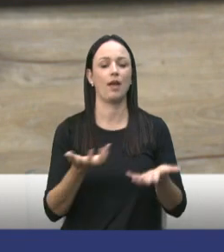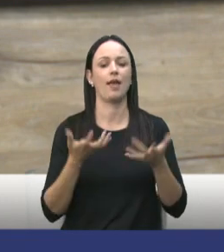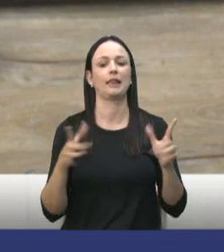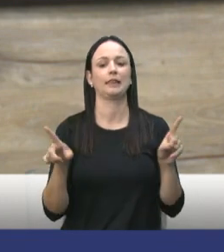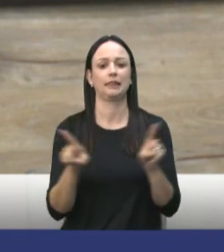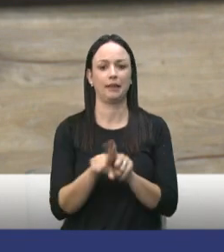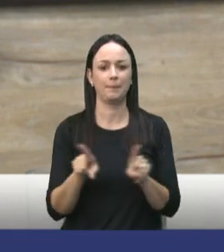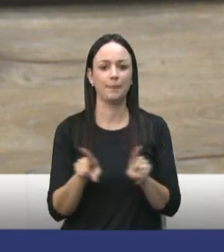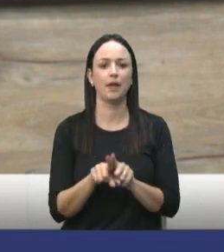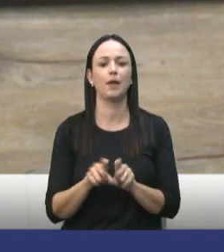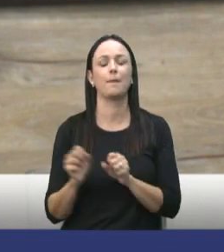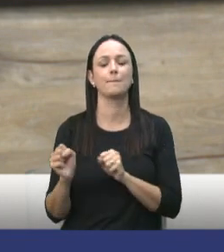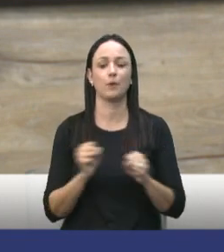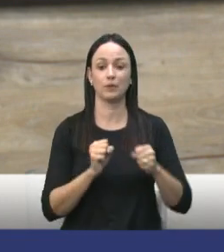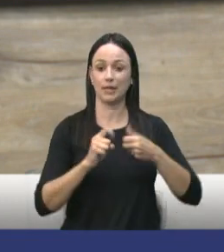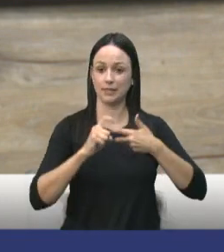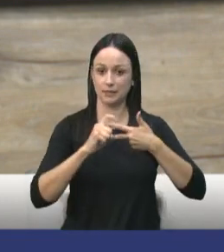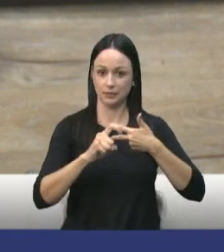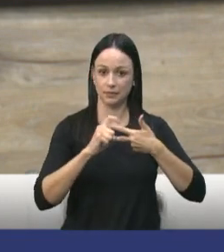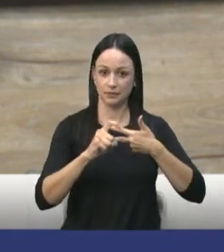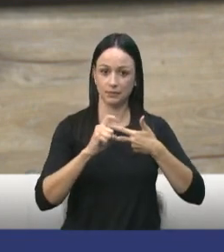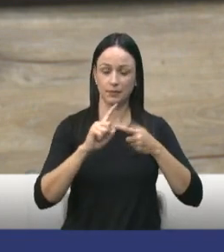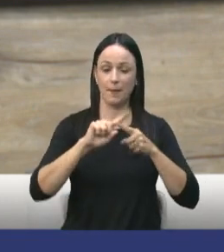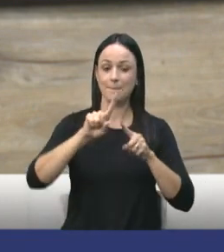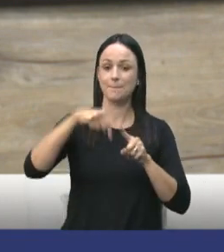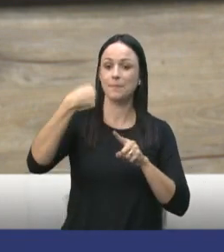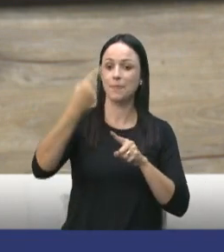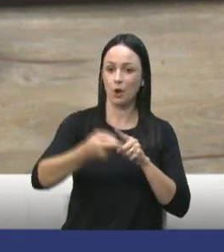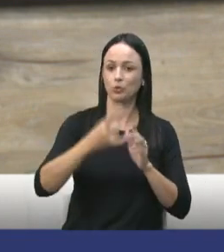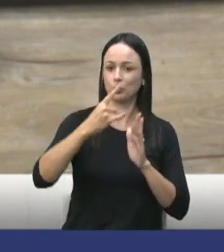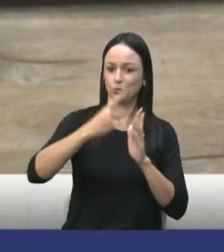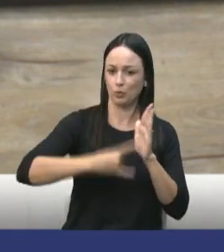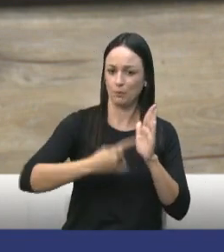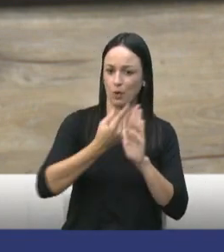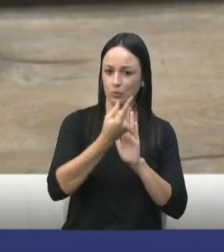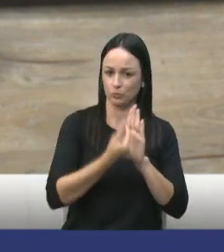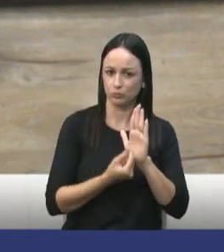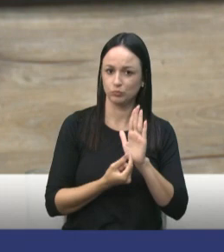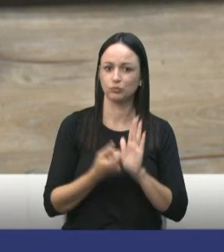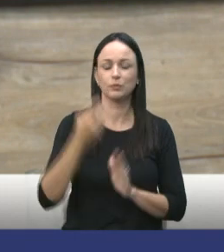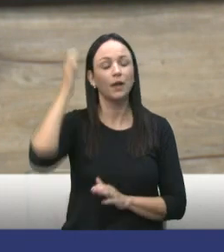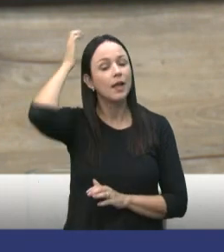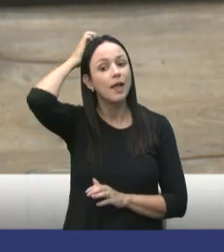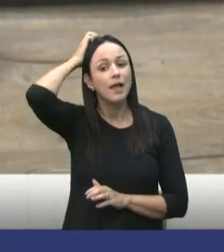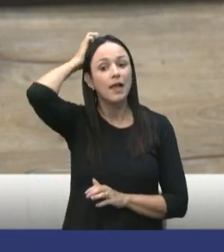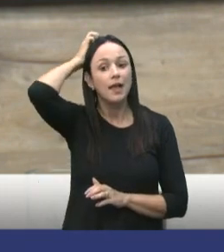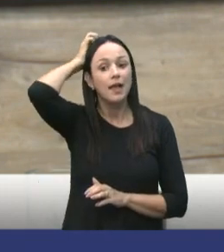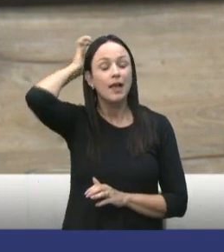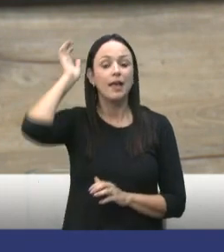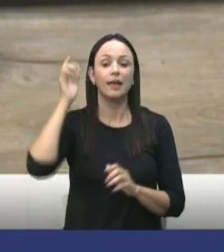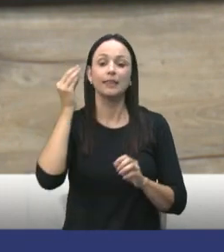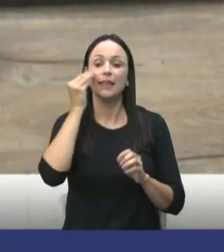Poder Executivo, para a próxima peça orçamentária, tentar fazer